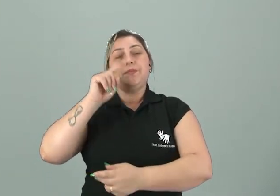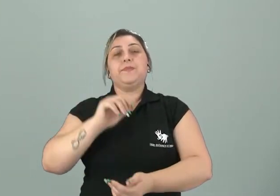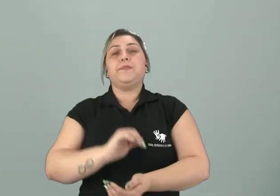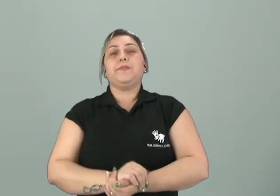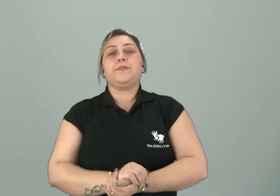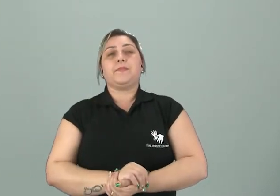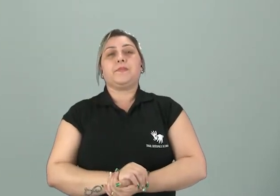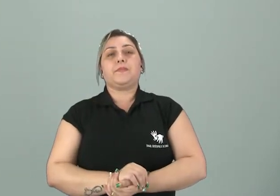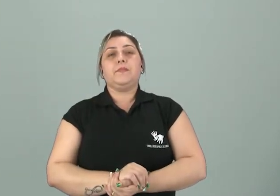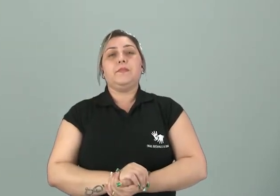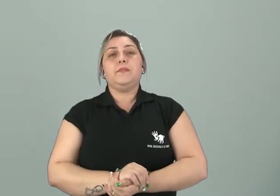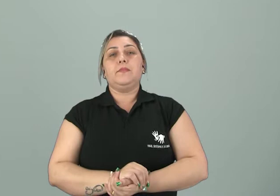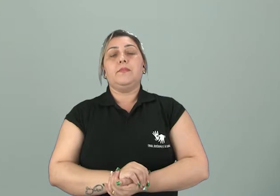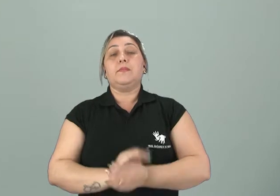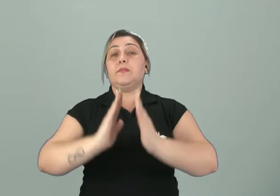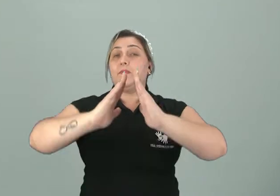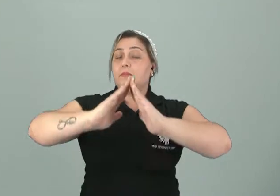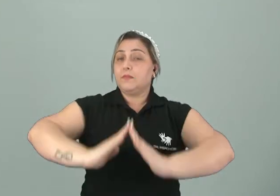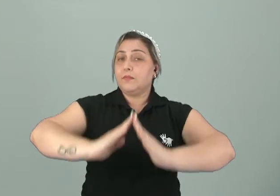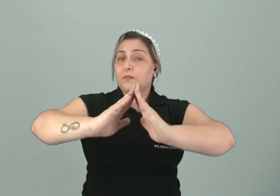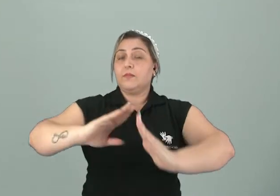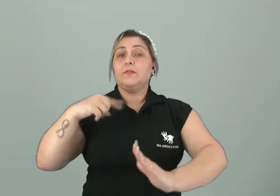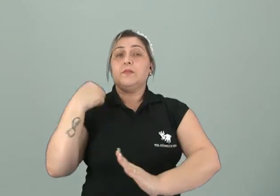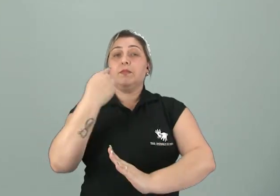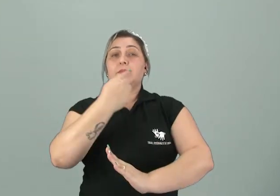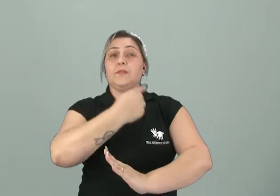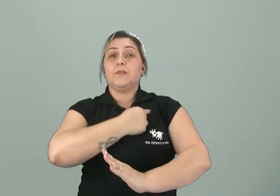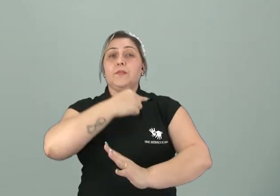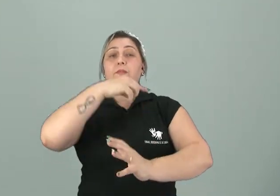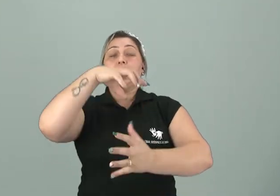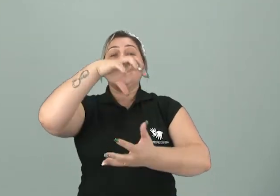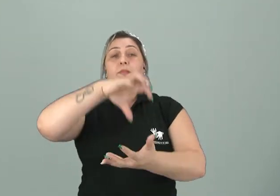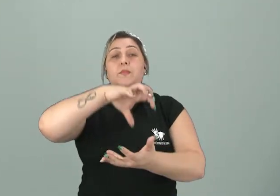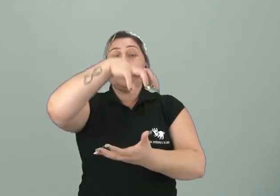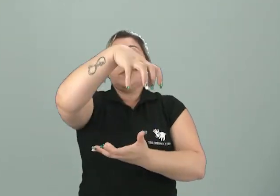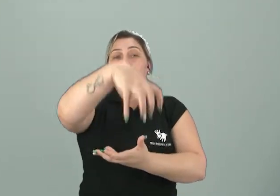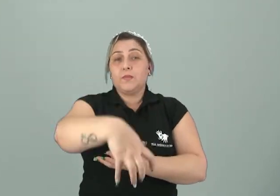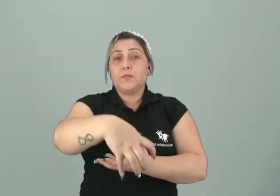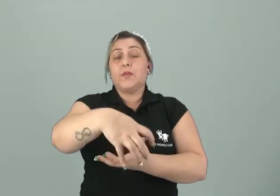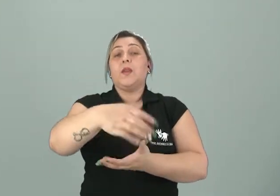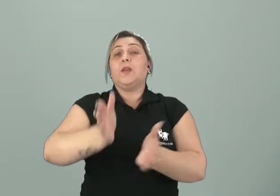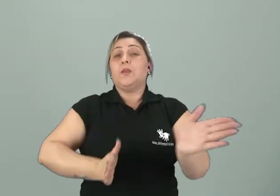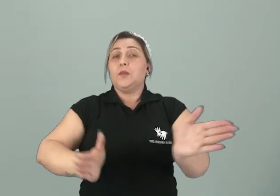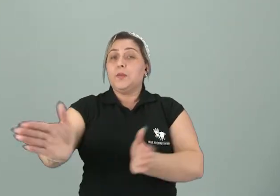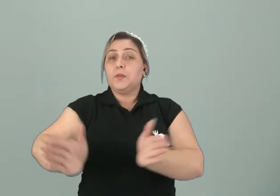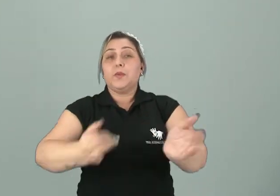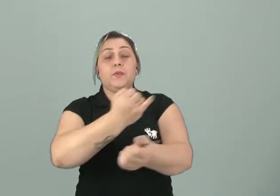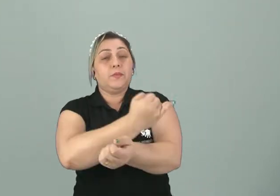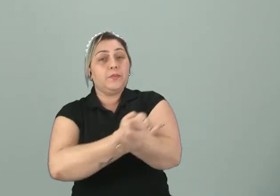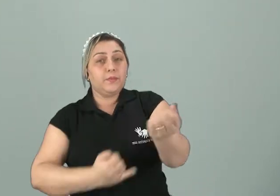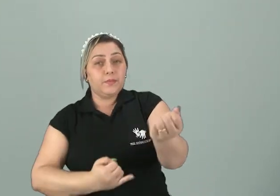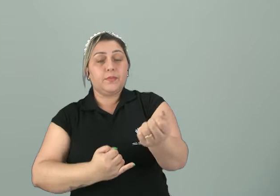que habitavam o nosso continente no período medieval. Geralmente a gente costuma